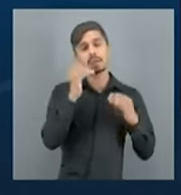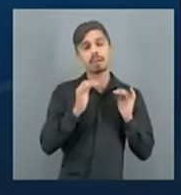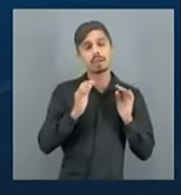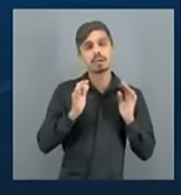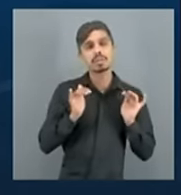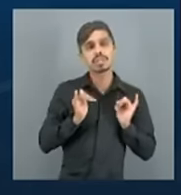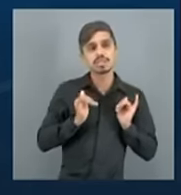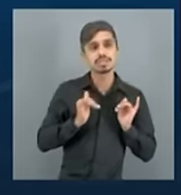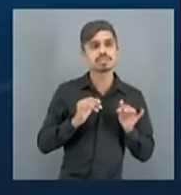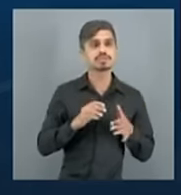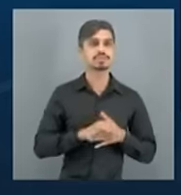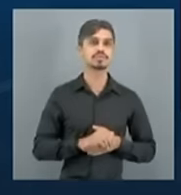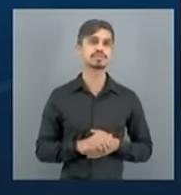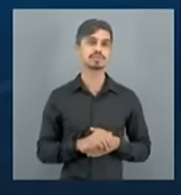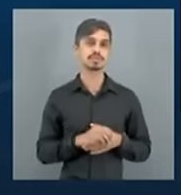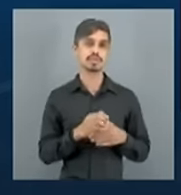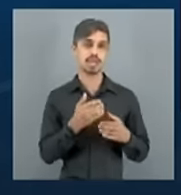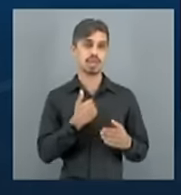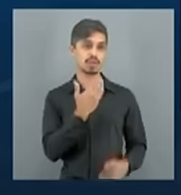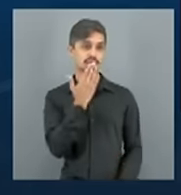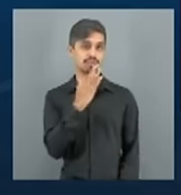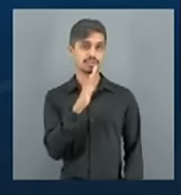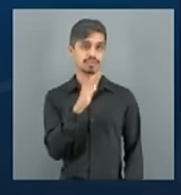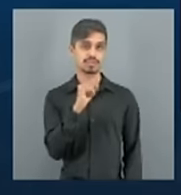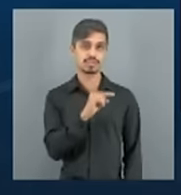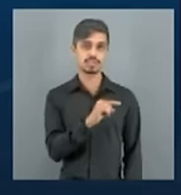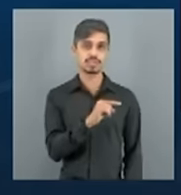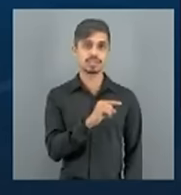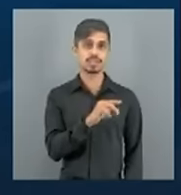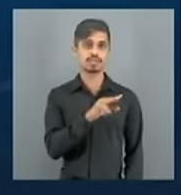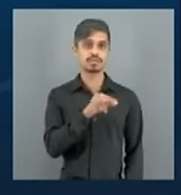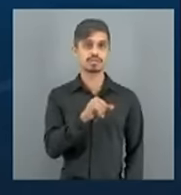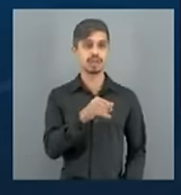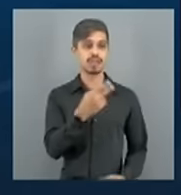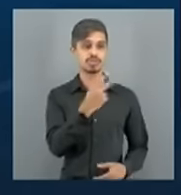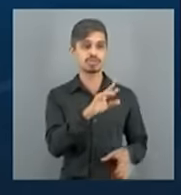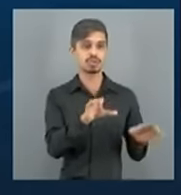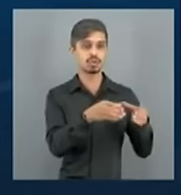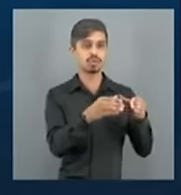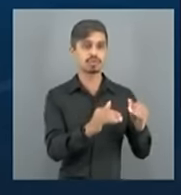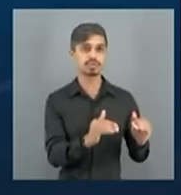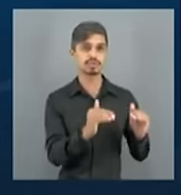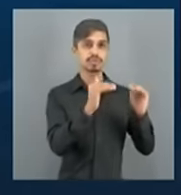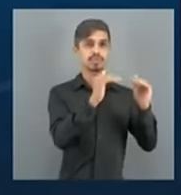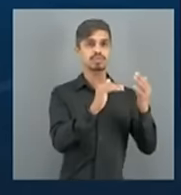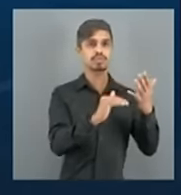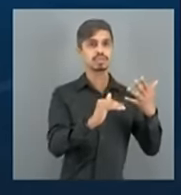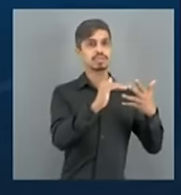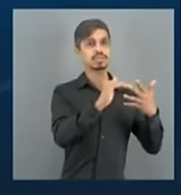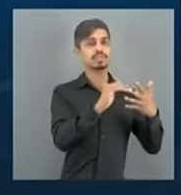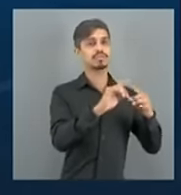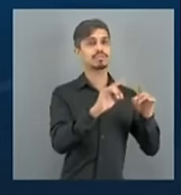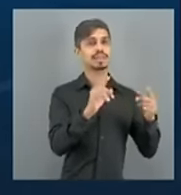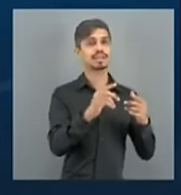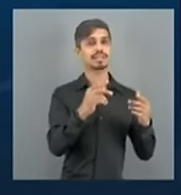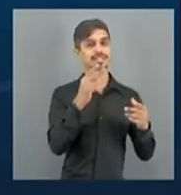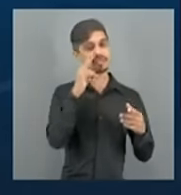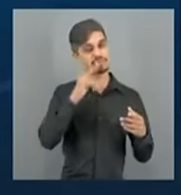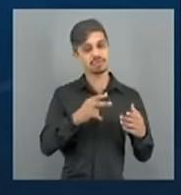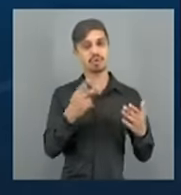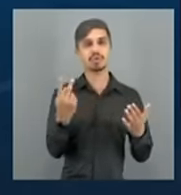ok? Eu prometi para ela que ia subir o clube dela e automaticamente você viu qual foi o